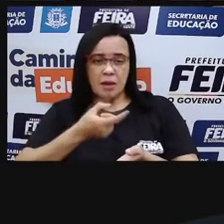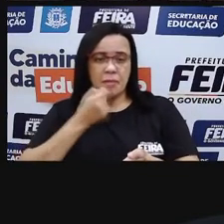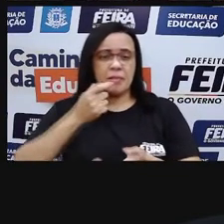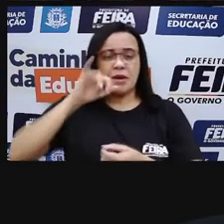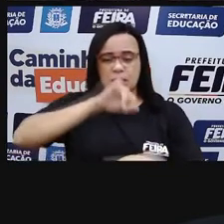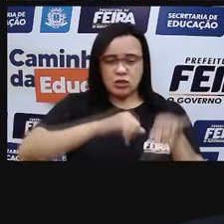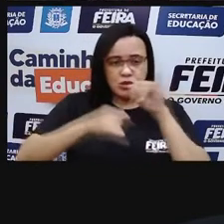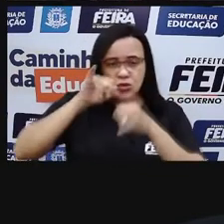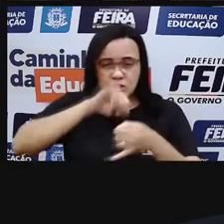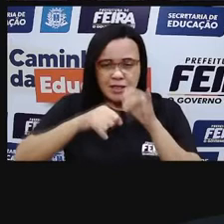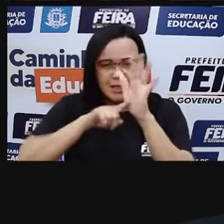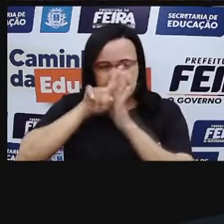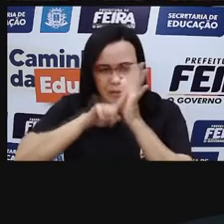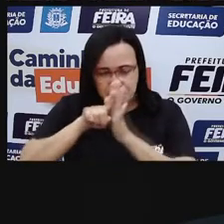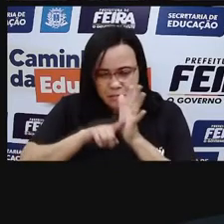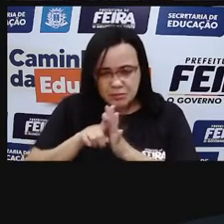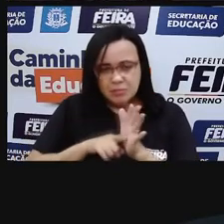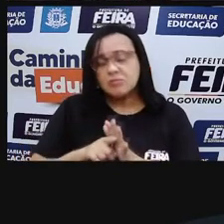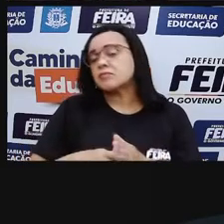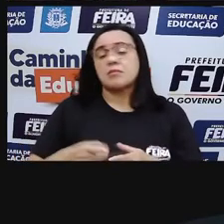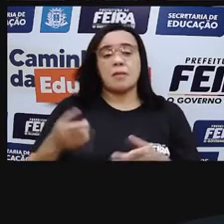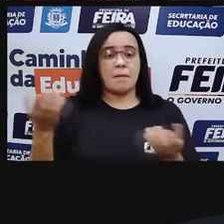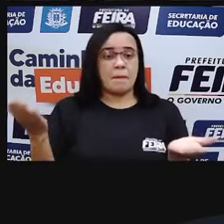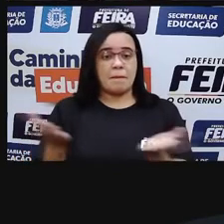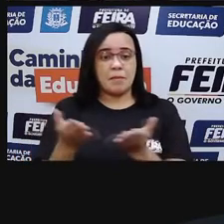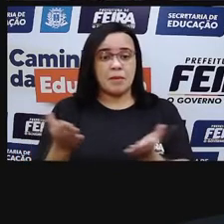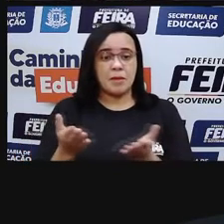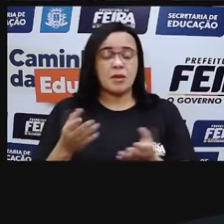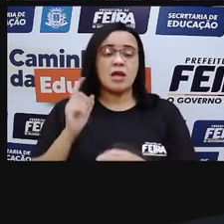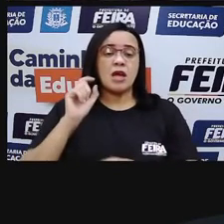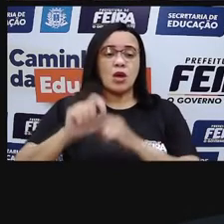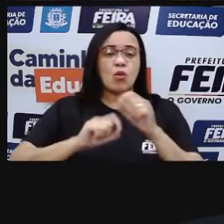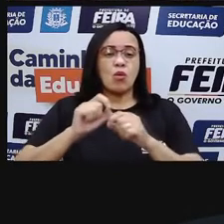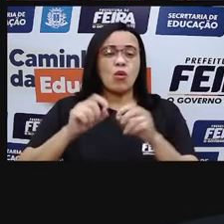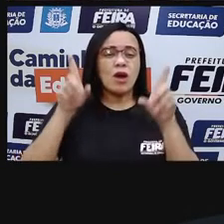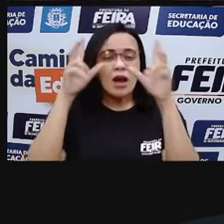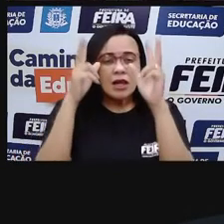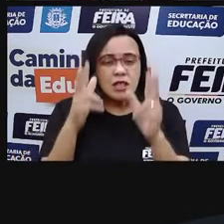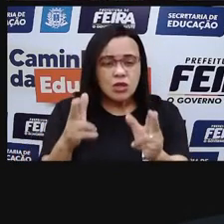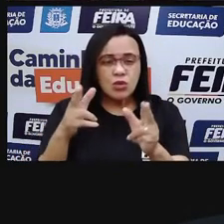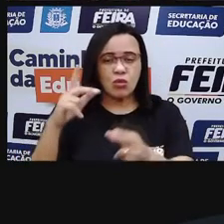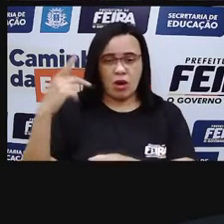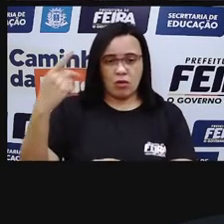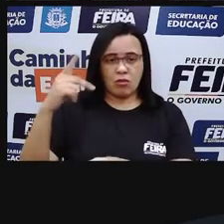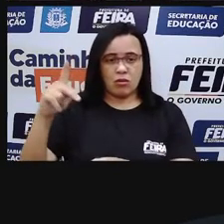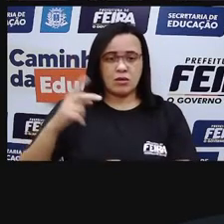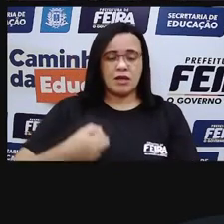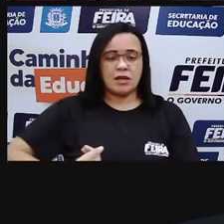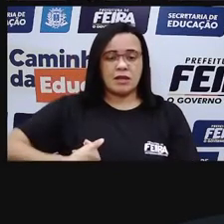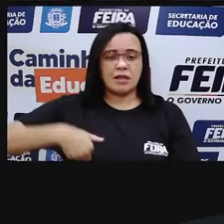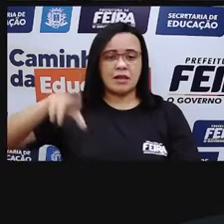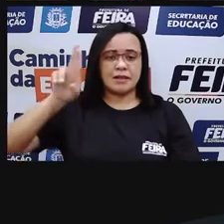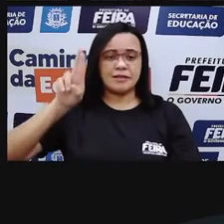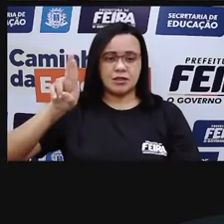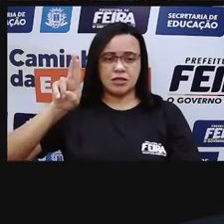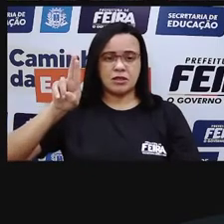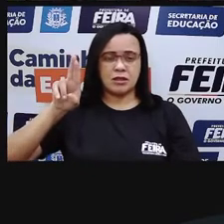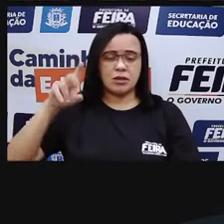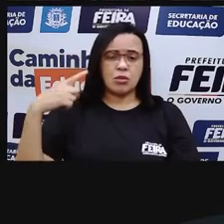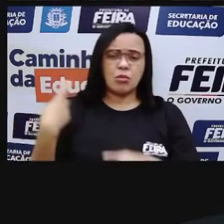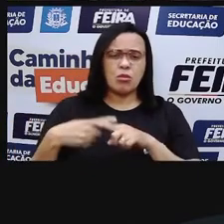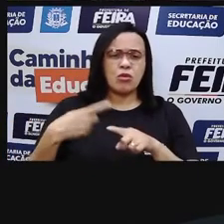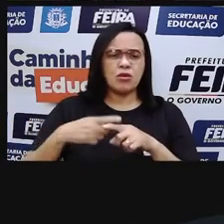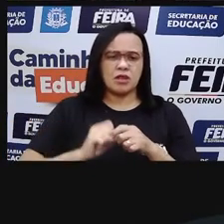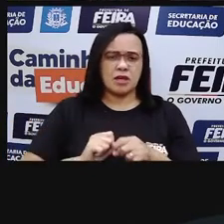nós possamos fazer, né, do conhecimento também um ato de religião, de busca, né,